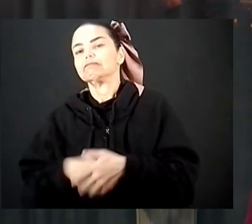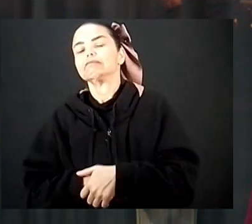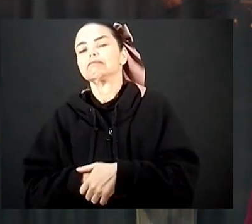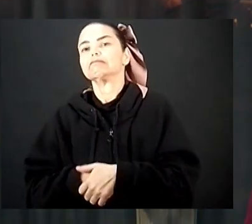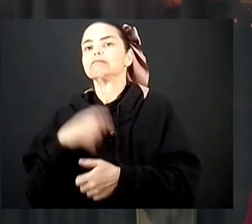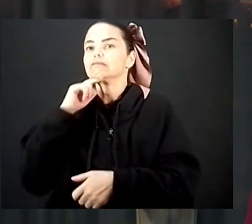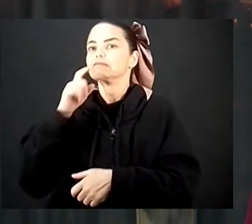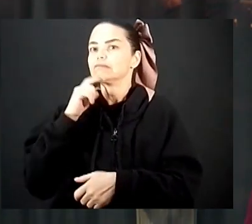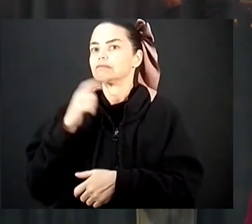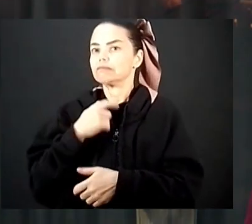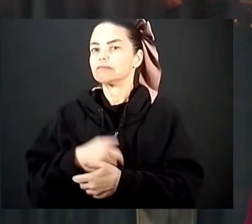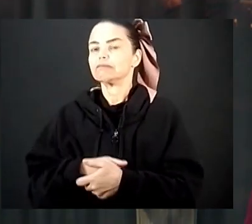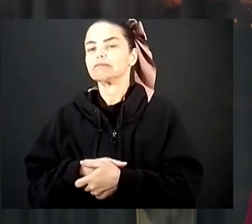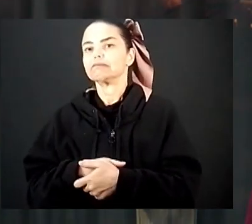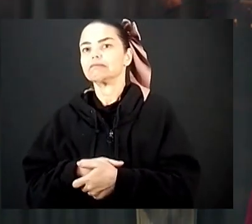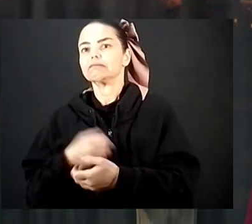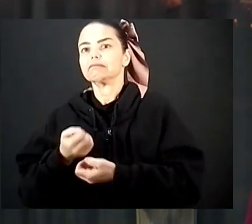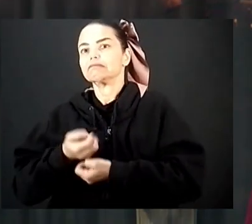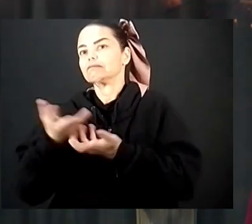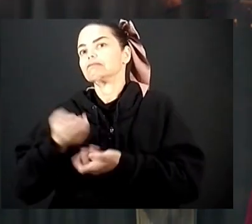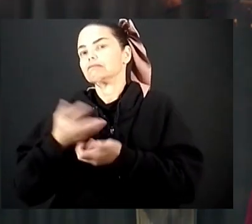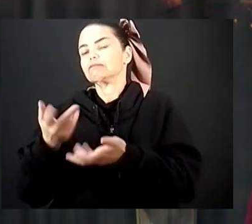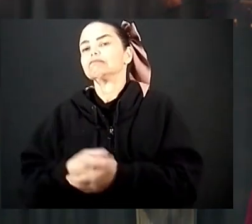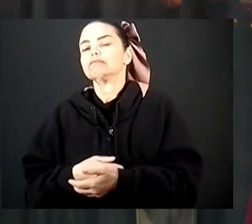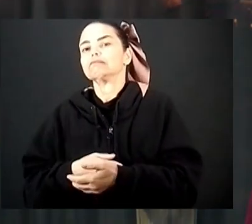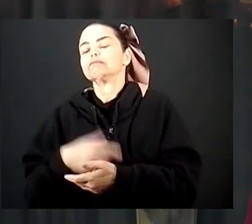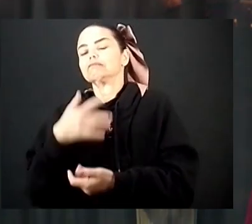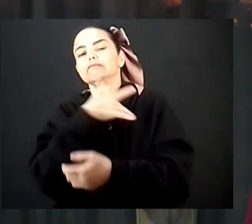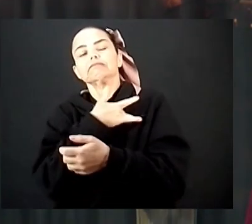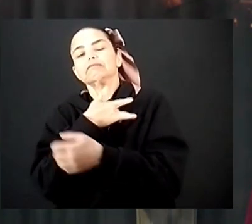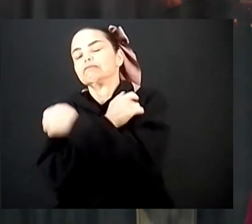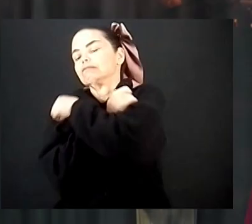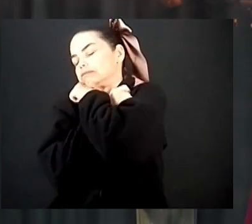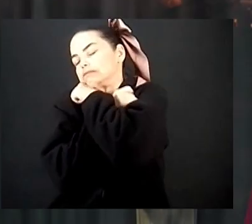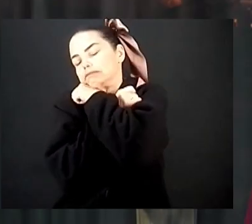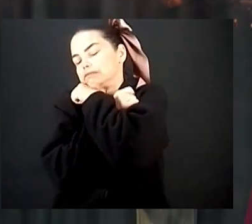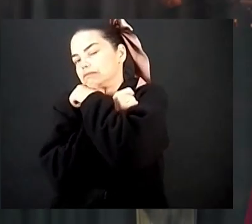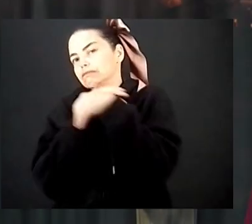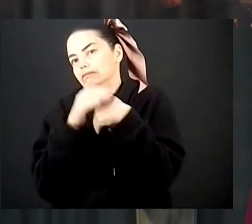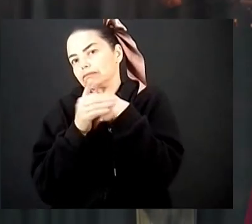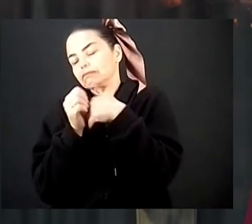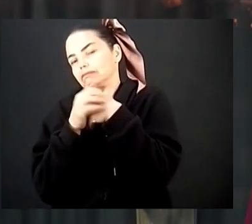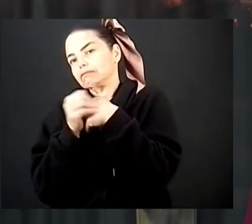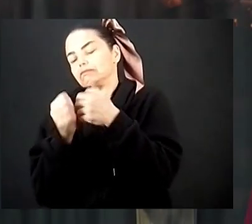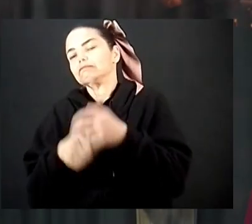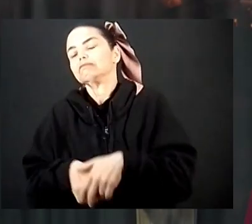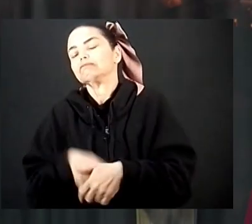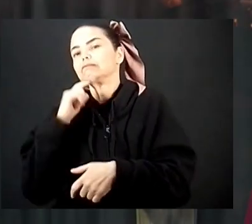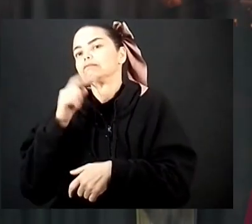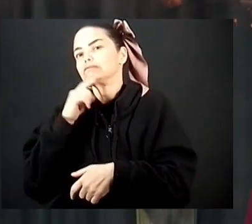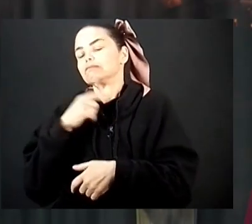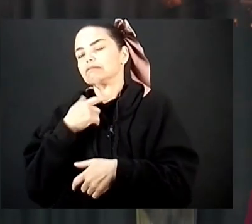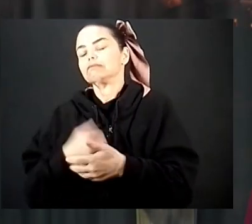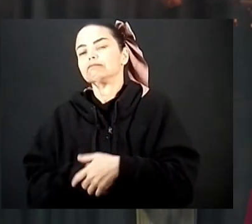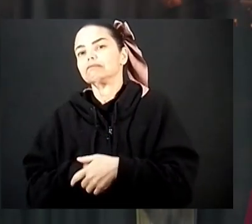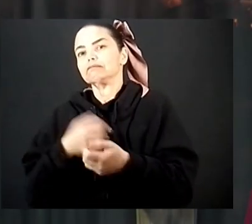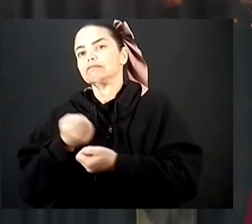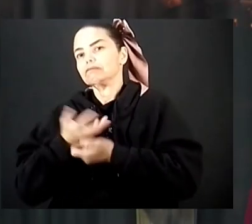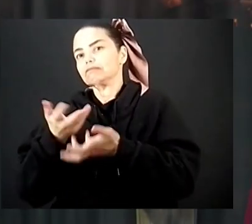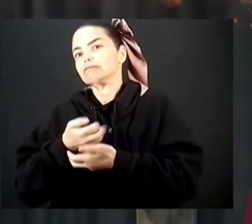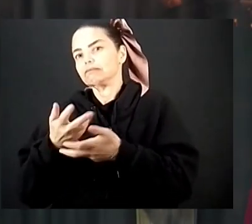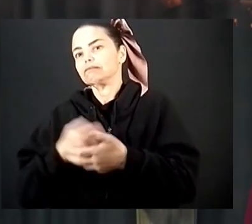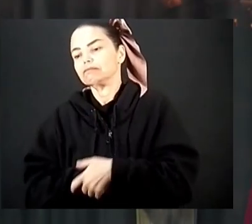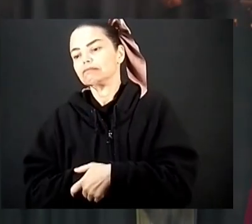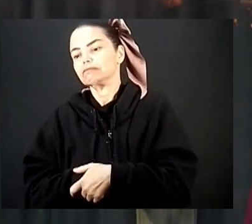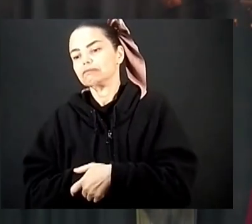conseguem passar, né? Não receberam, então, toque, carinho, afeto, colo. Exato. E aí não conseguem passar isso, né?